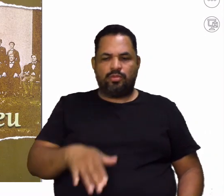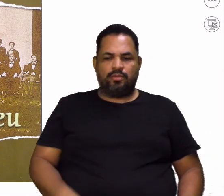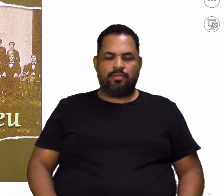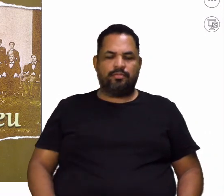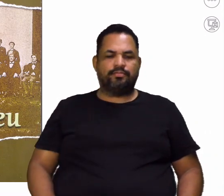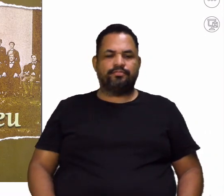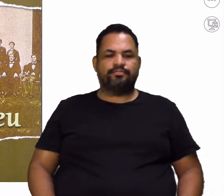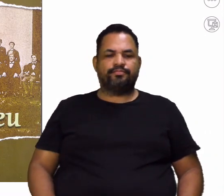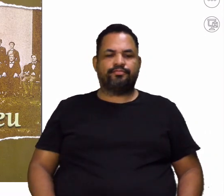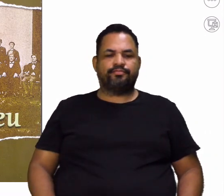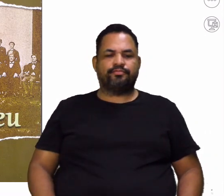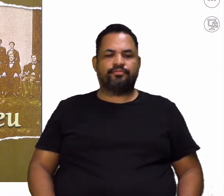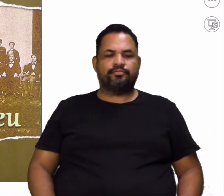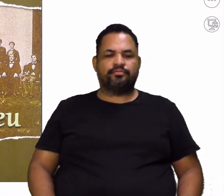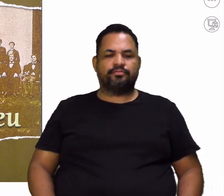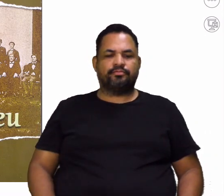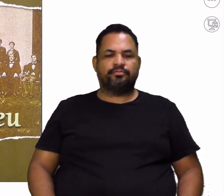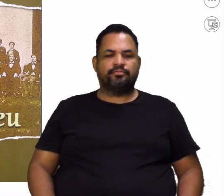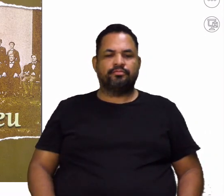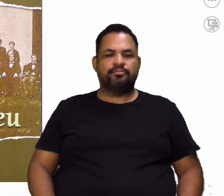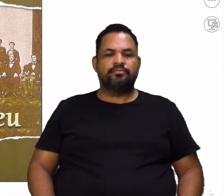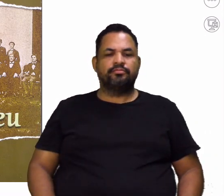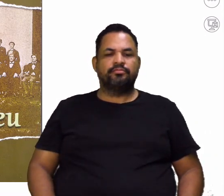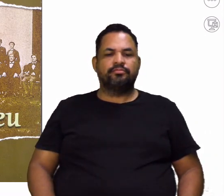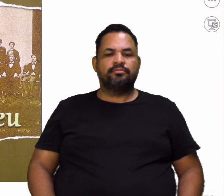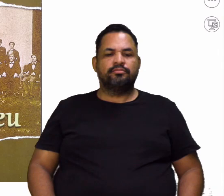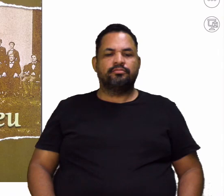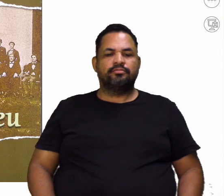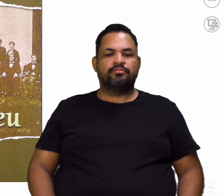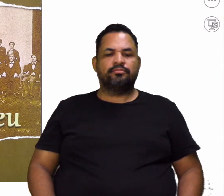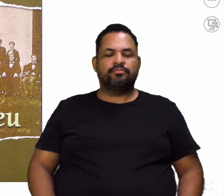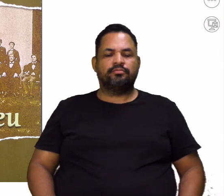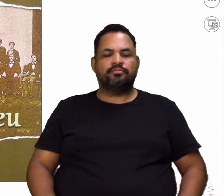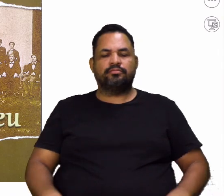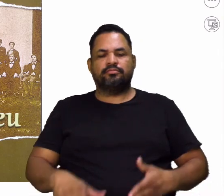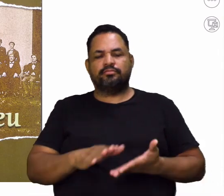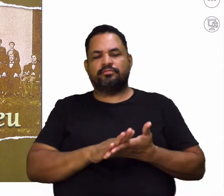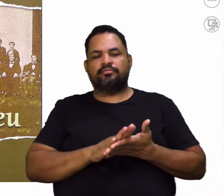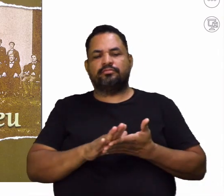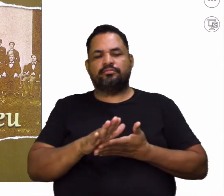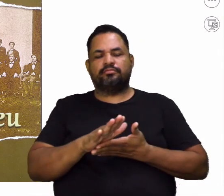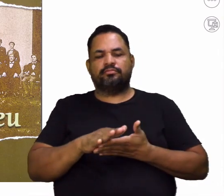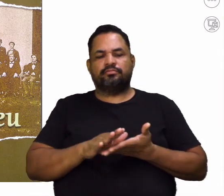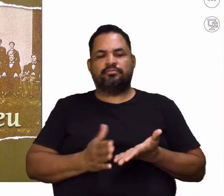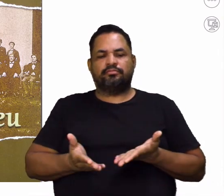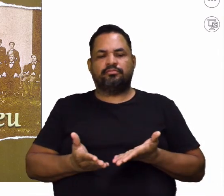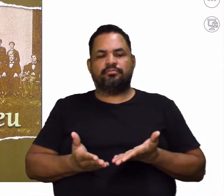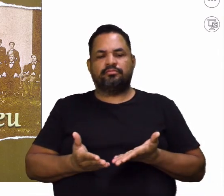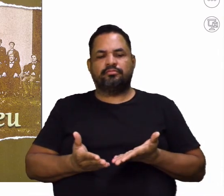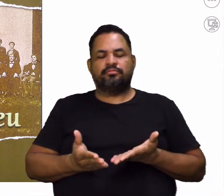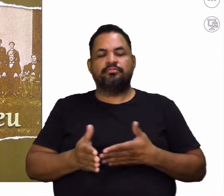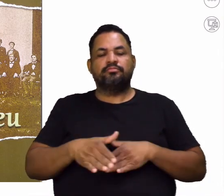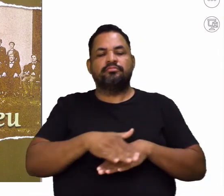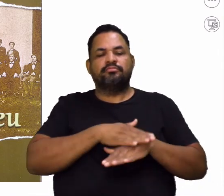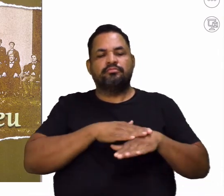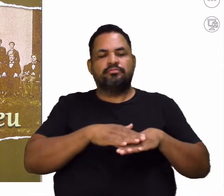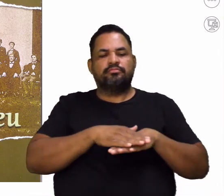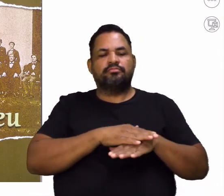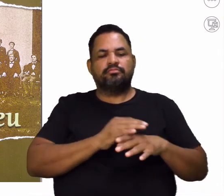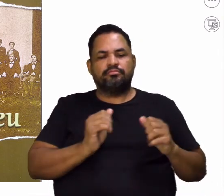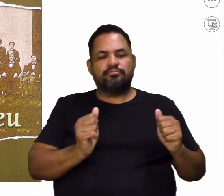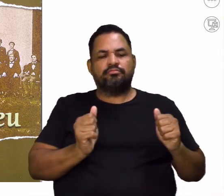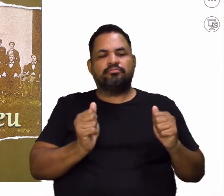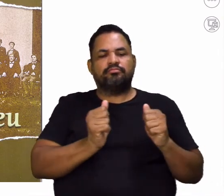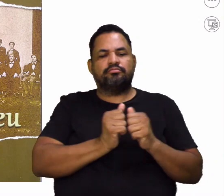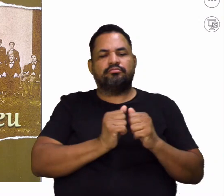olha só Aí ó conversando de boa na frente assim próximo